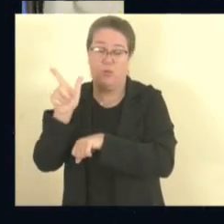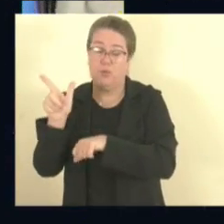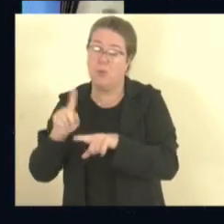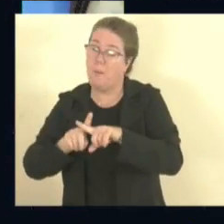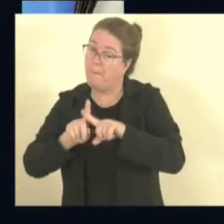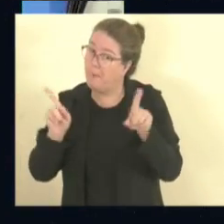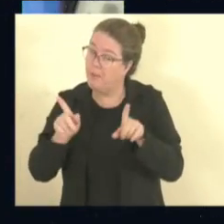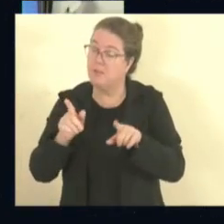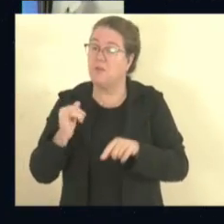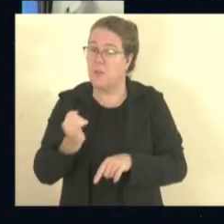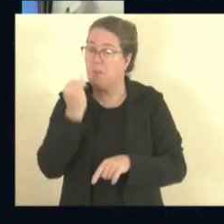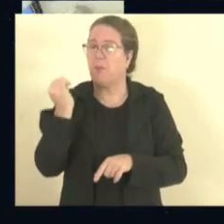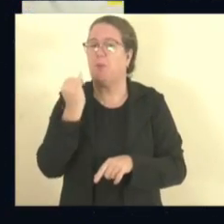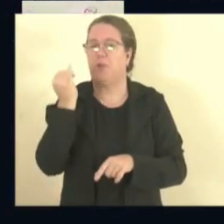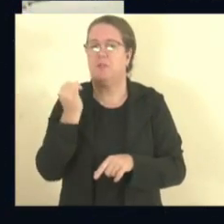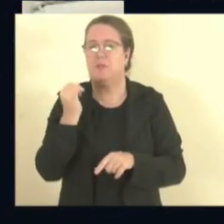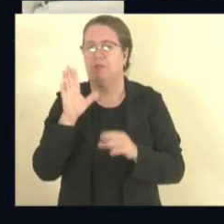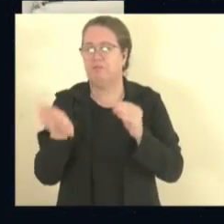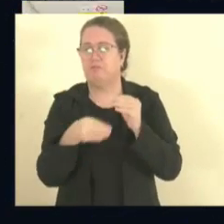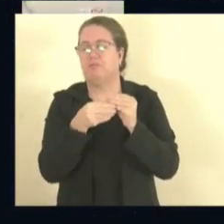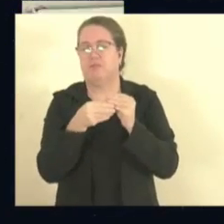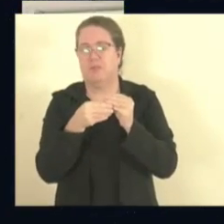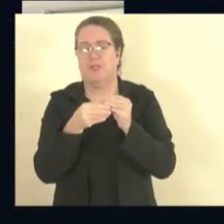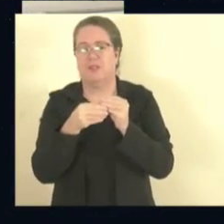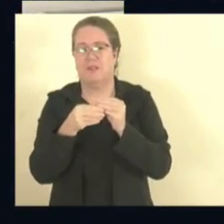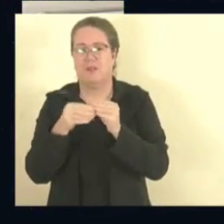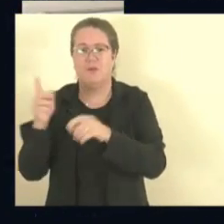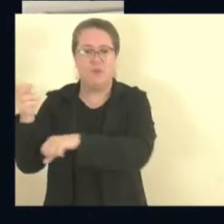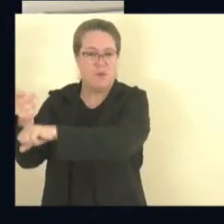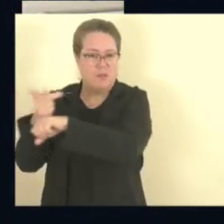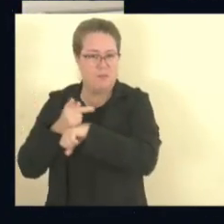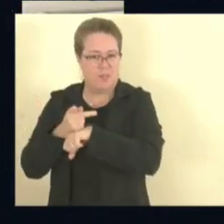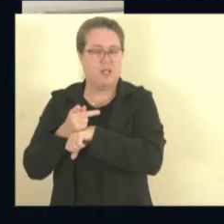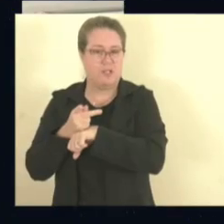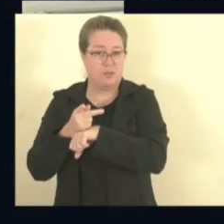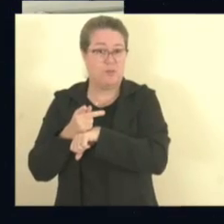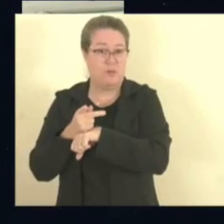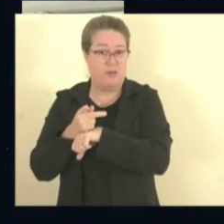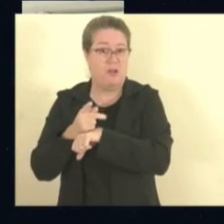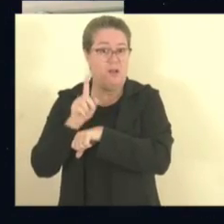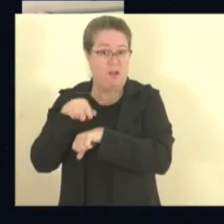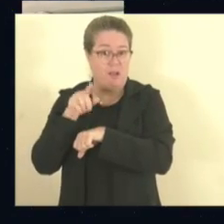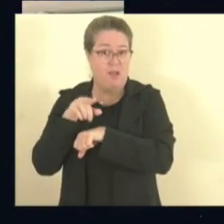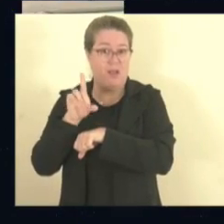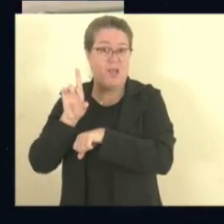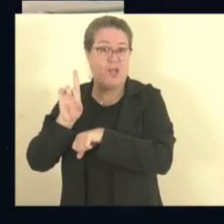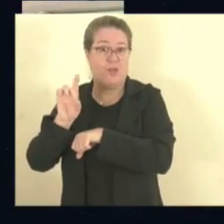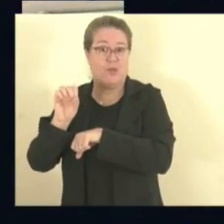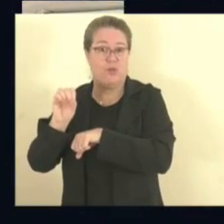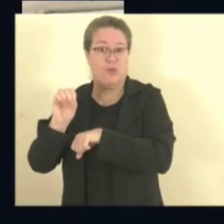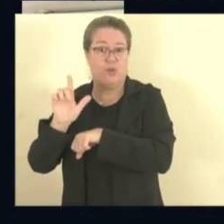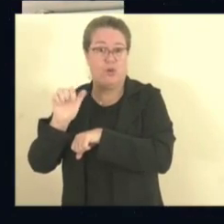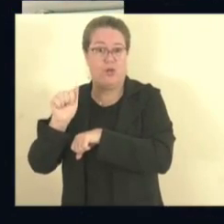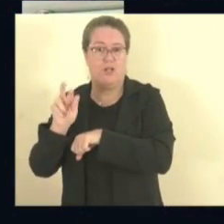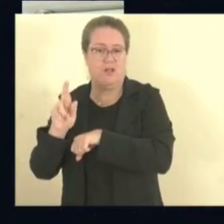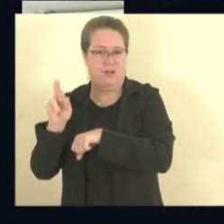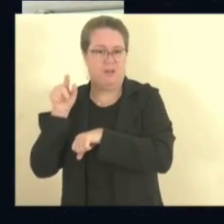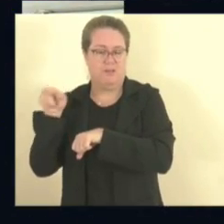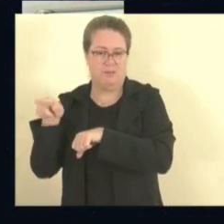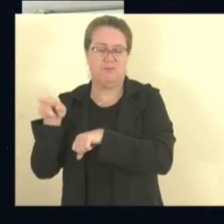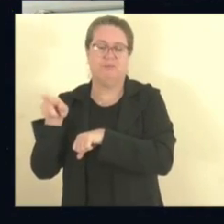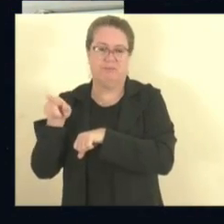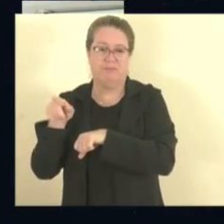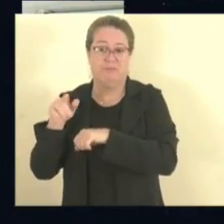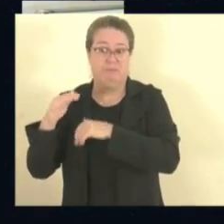ressaltar que esse empréstimo será contraído em dólares, uma moeda cujo valor cresceu muito nos